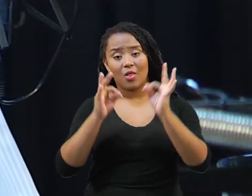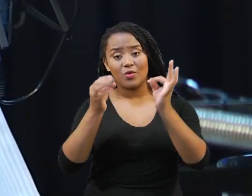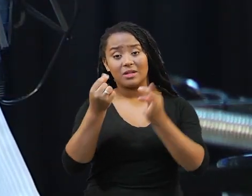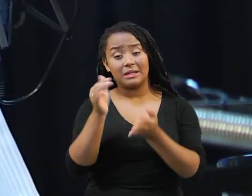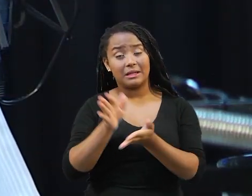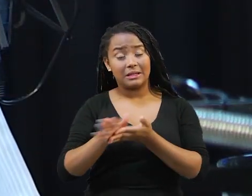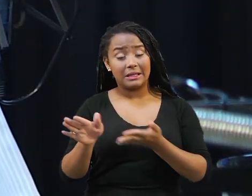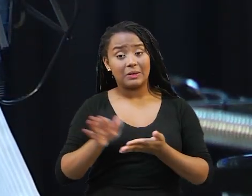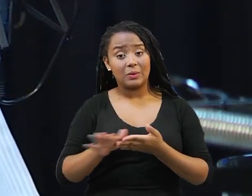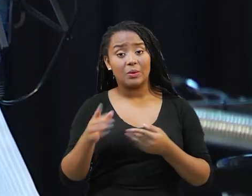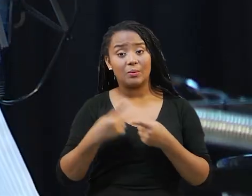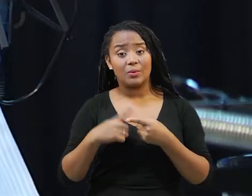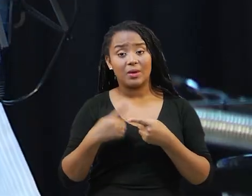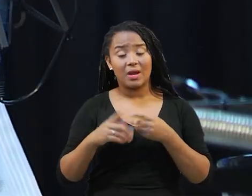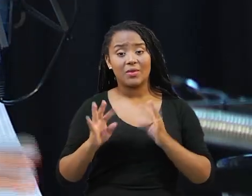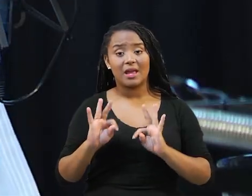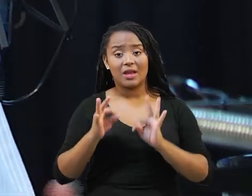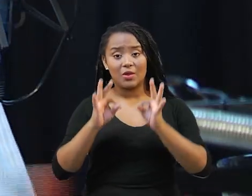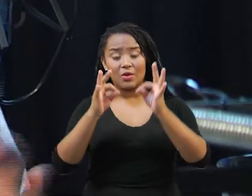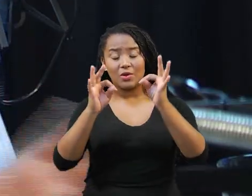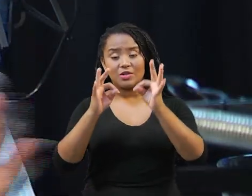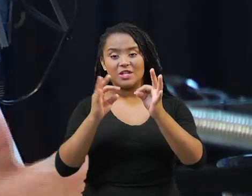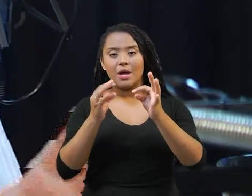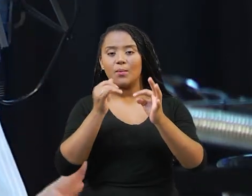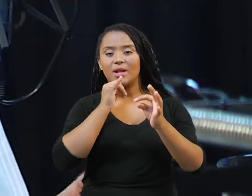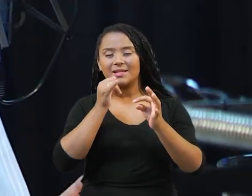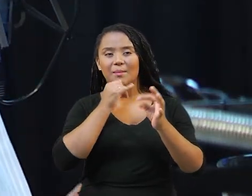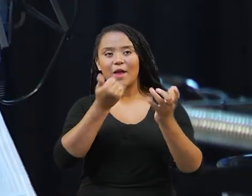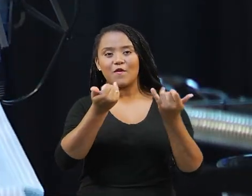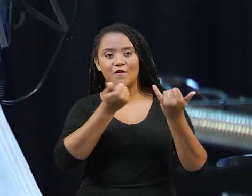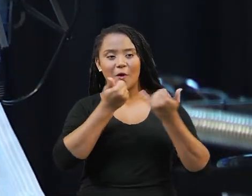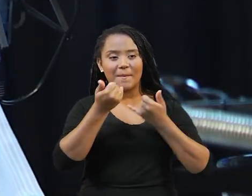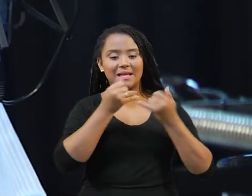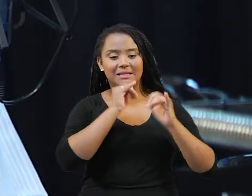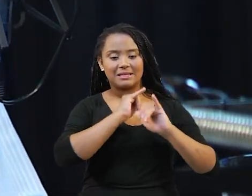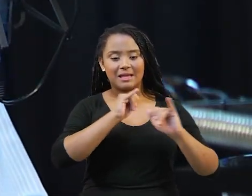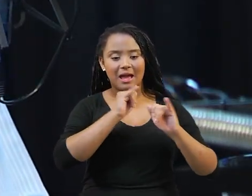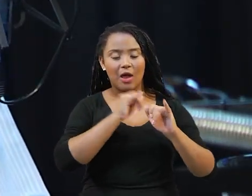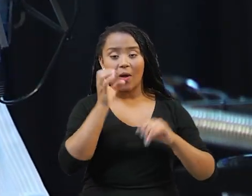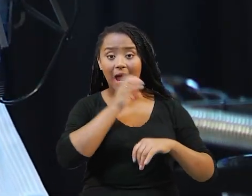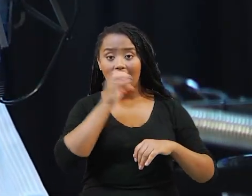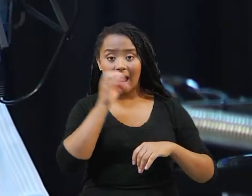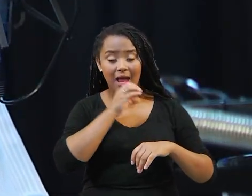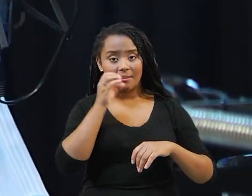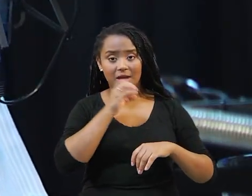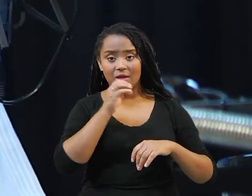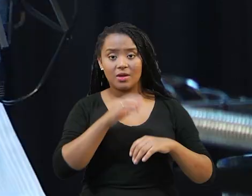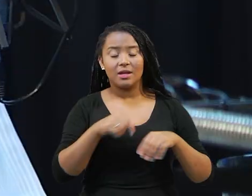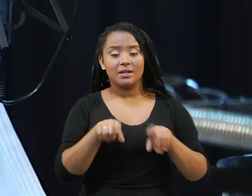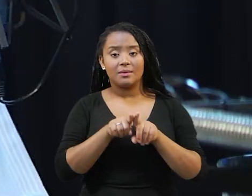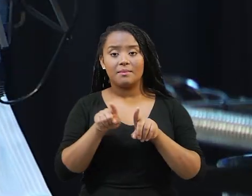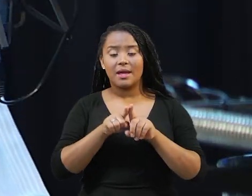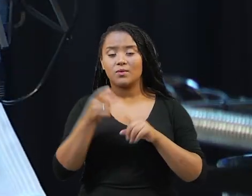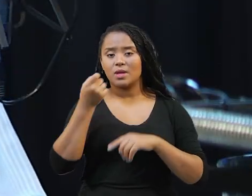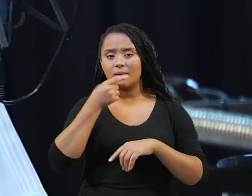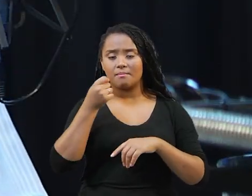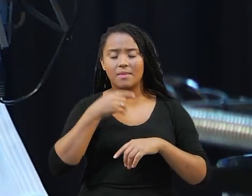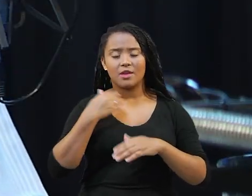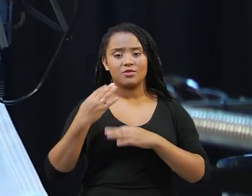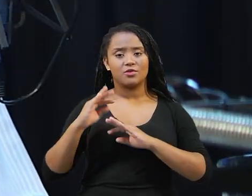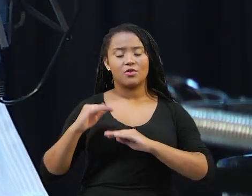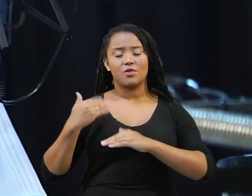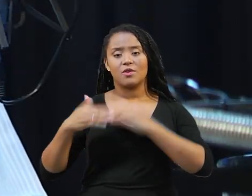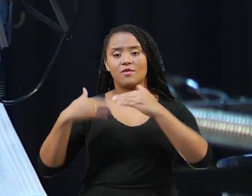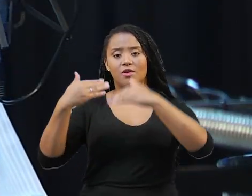tecnologias, né? Então a tecnologia, apesar do acesso à informação ter melhorado muito, as drogas evoluíram muito rápido